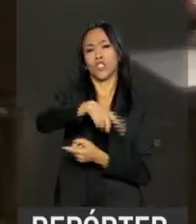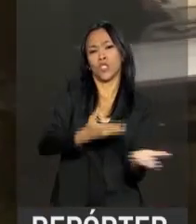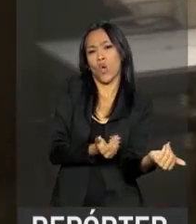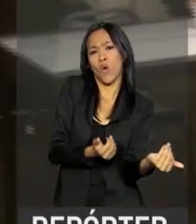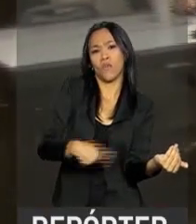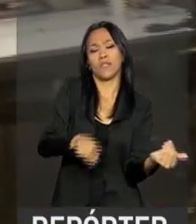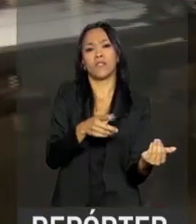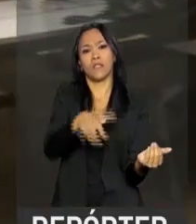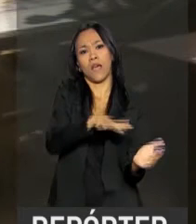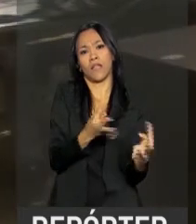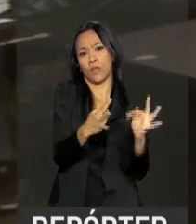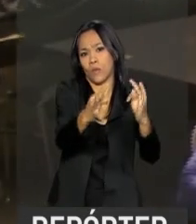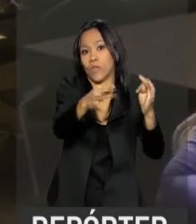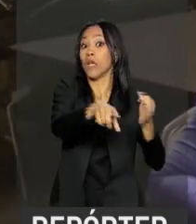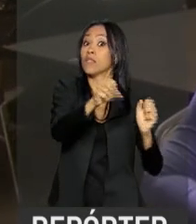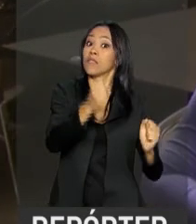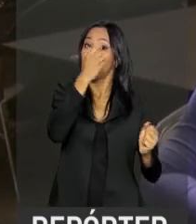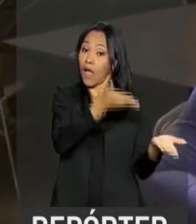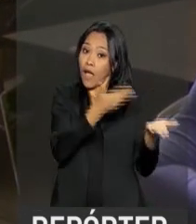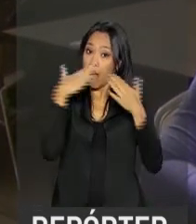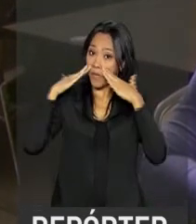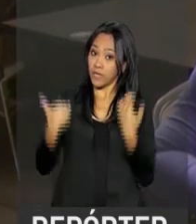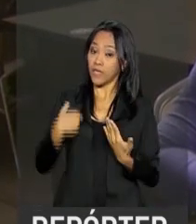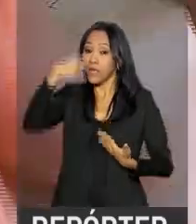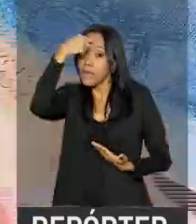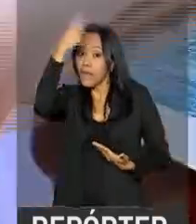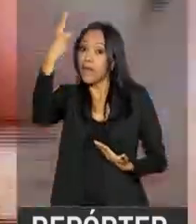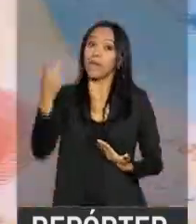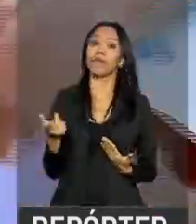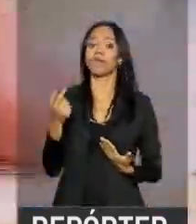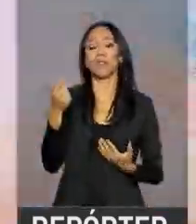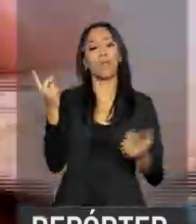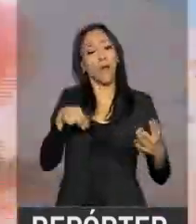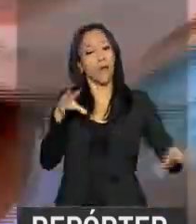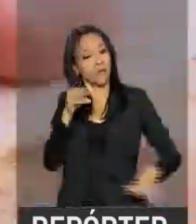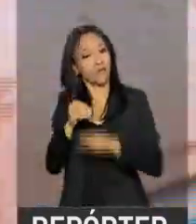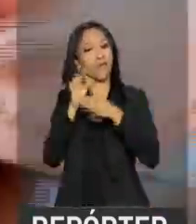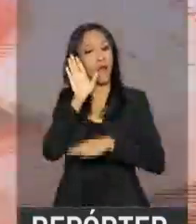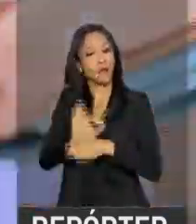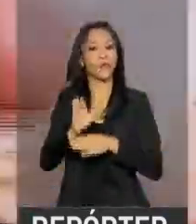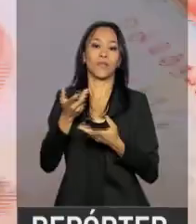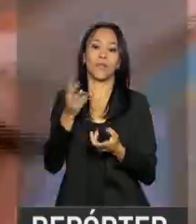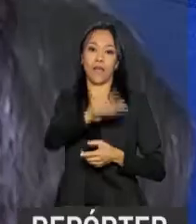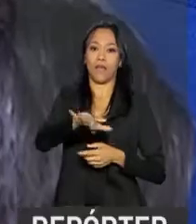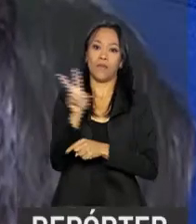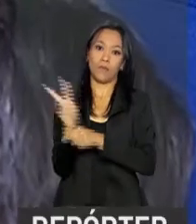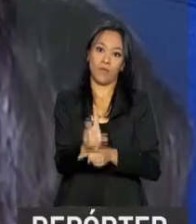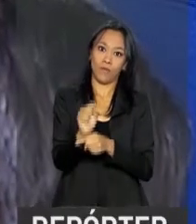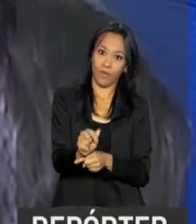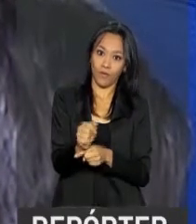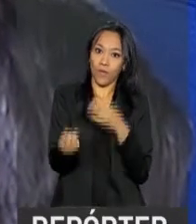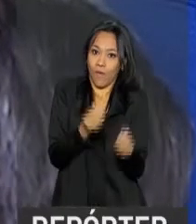tecnologia se apresentem com idéias que possam ampliar simplificar e agilizar o crédito é uma